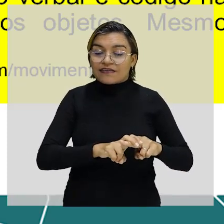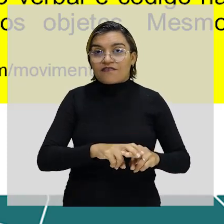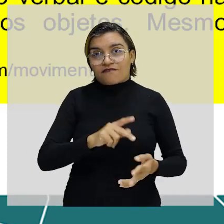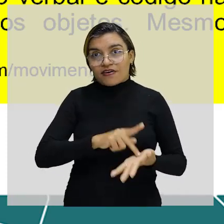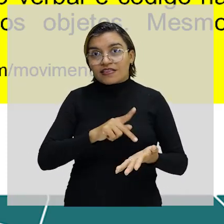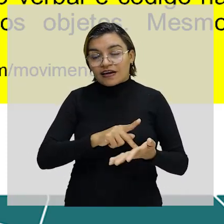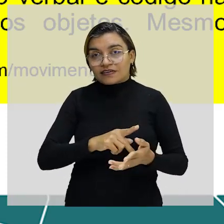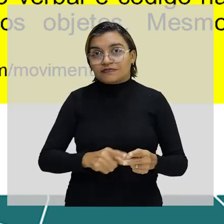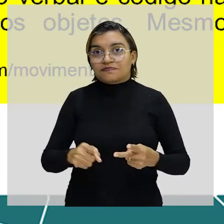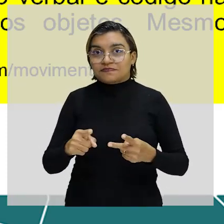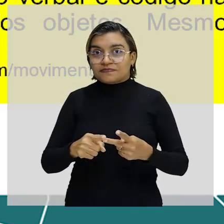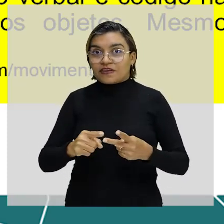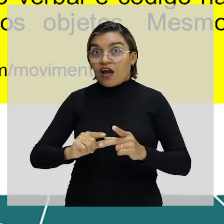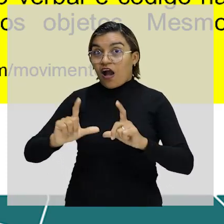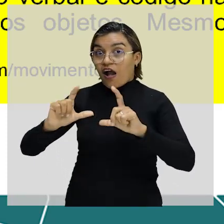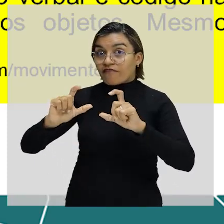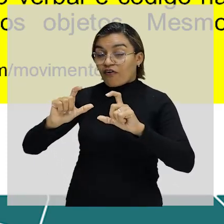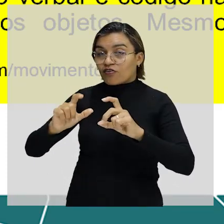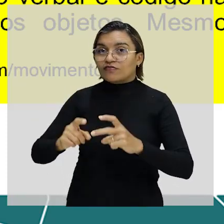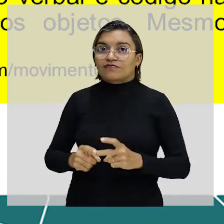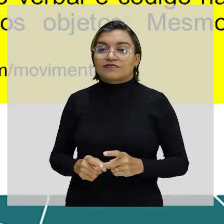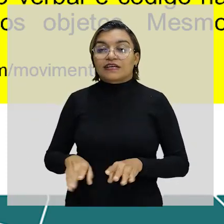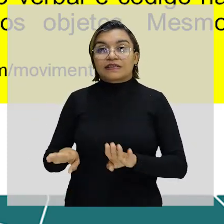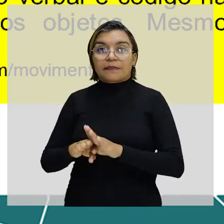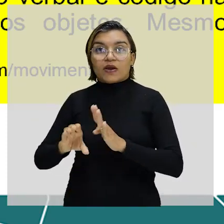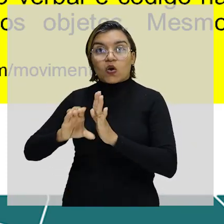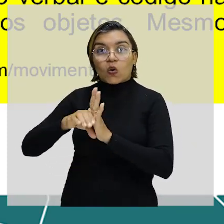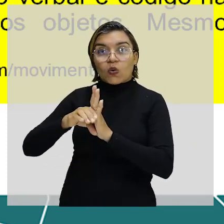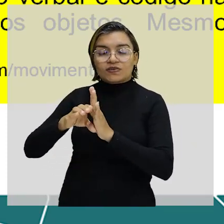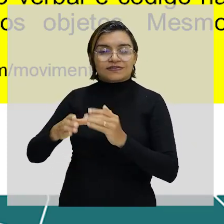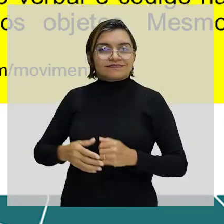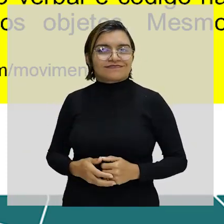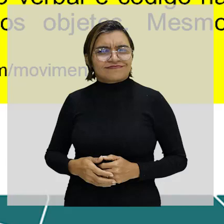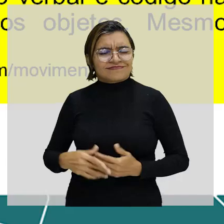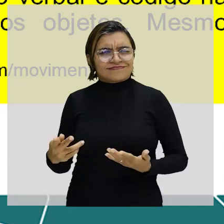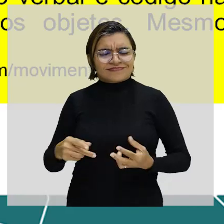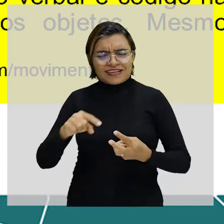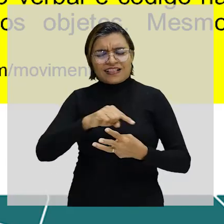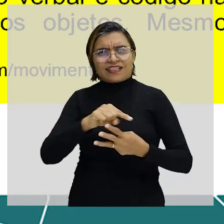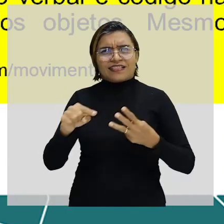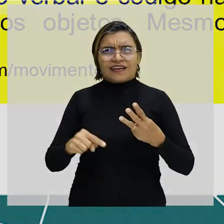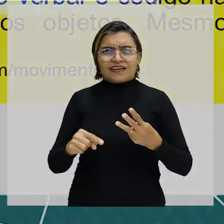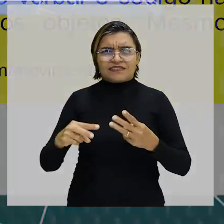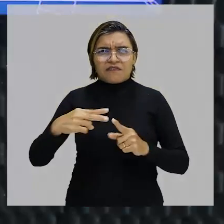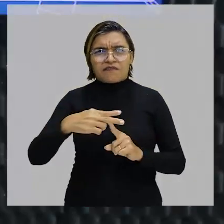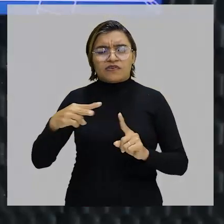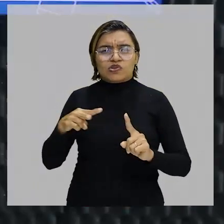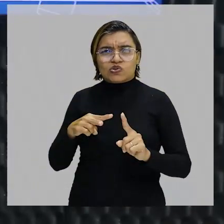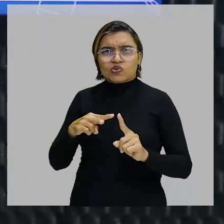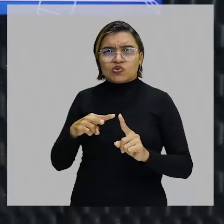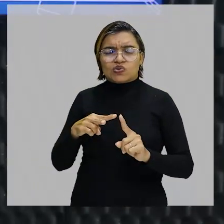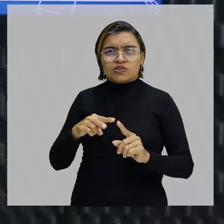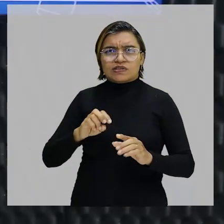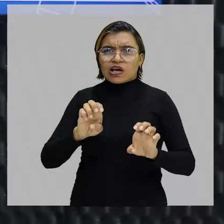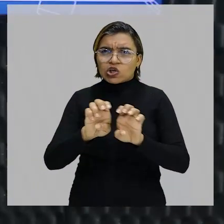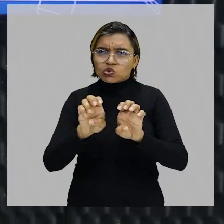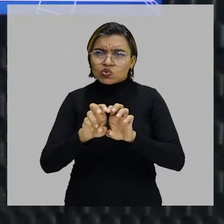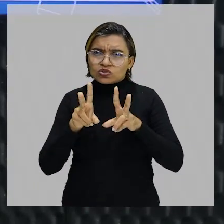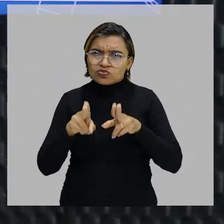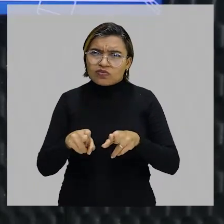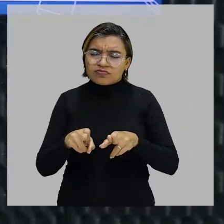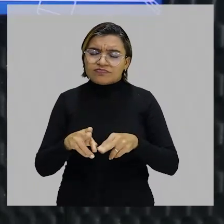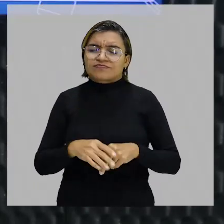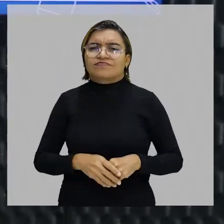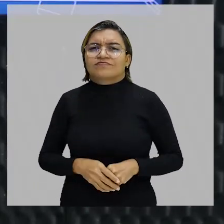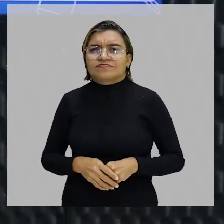verdade, a foto da cadeira e o conceito da cadeira. Espera aí, são 3 visões da mesma estrutura.